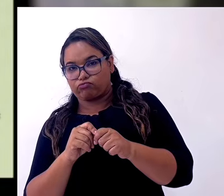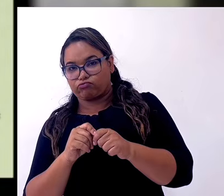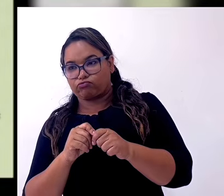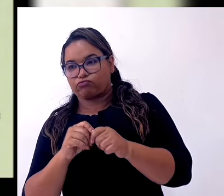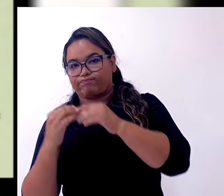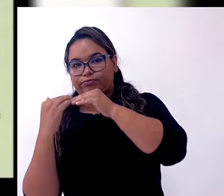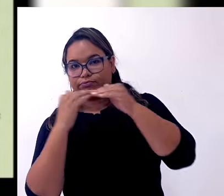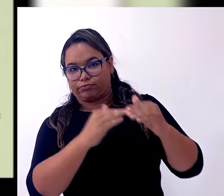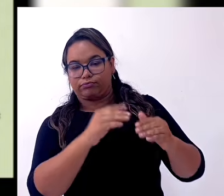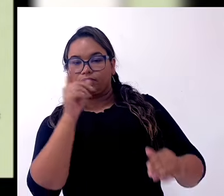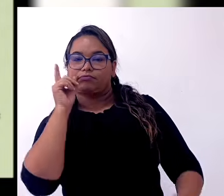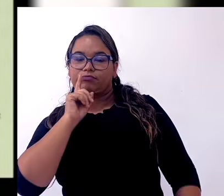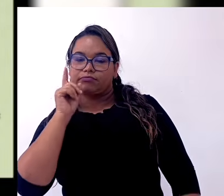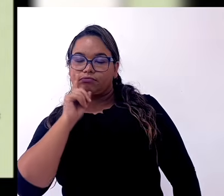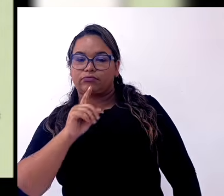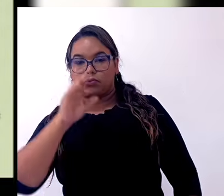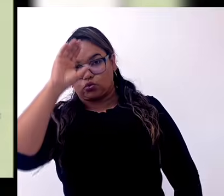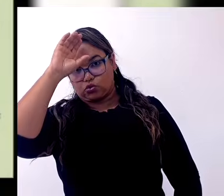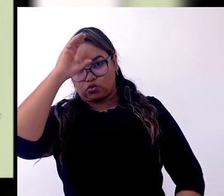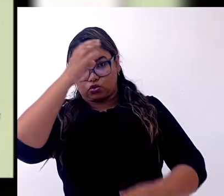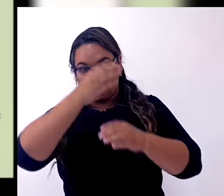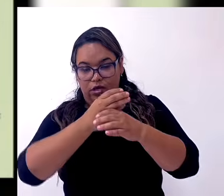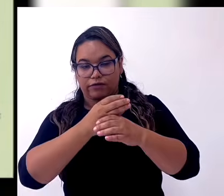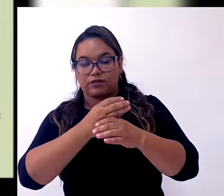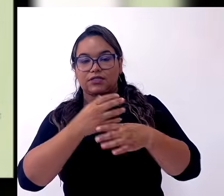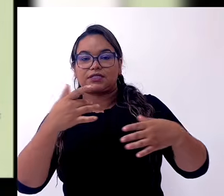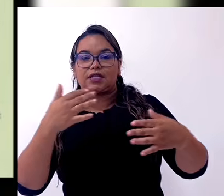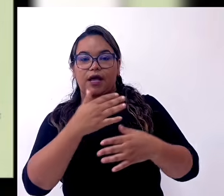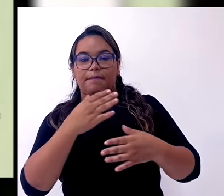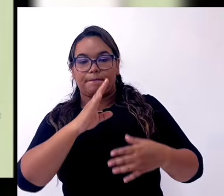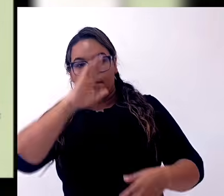E logo depois aconteceu o seguinte.